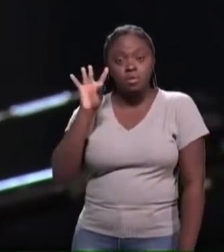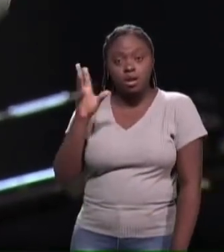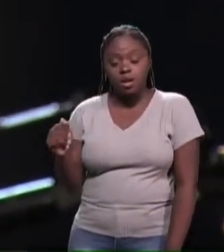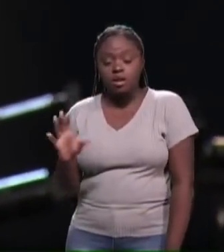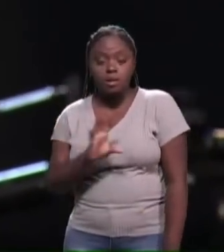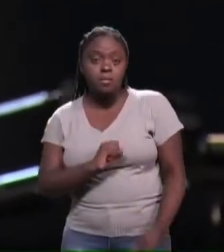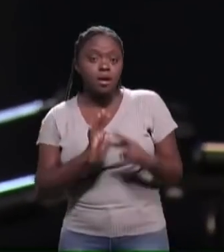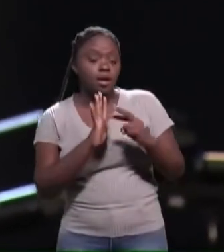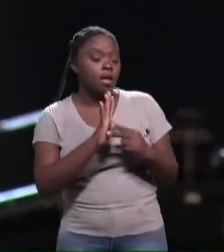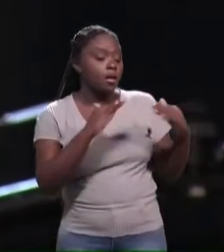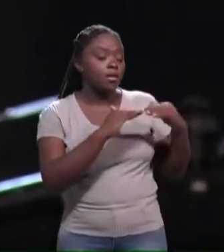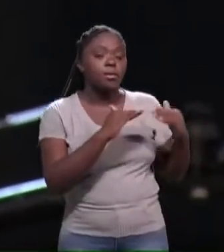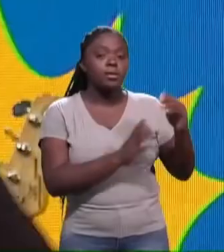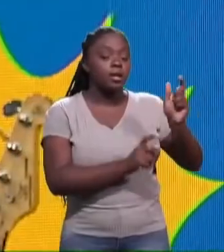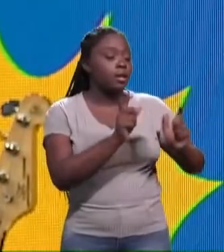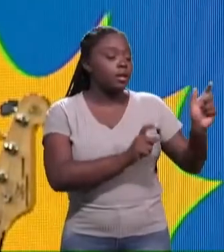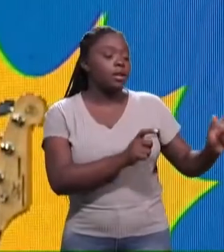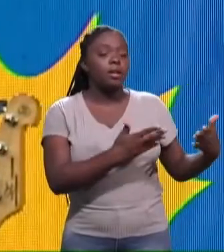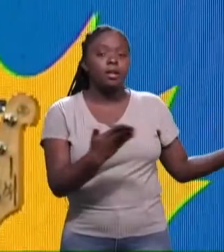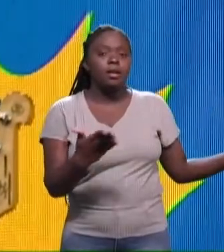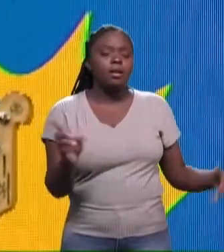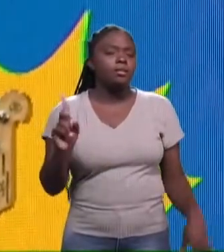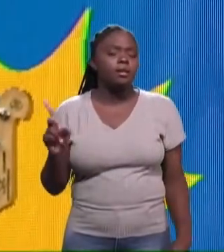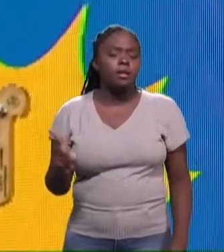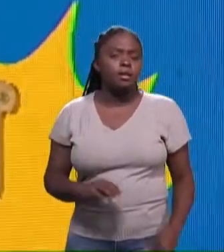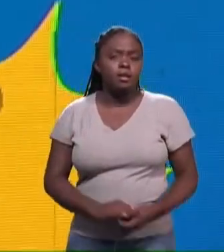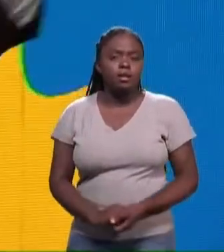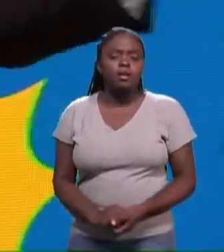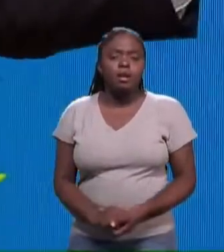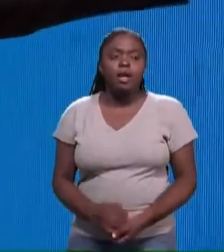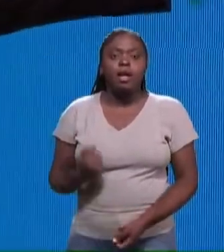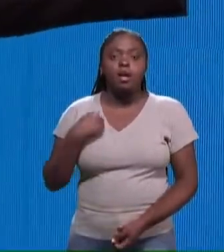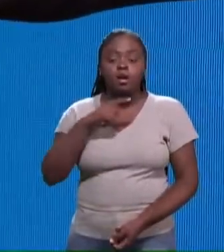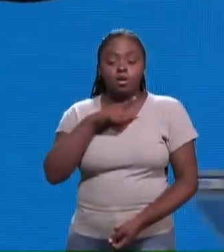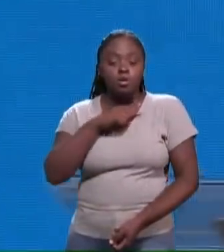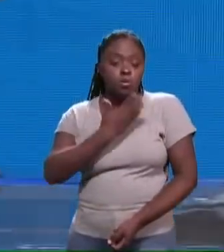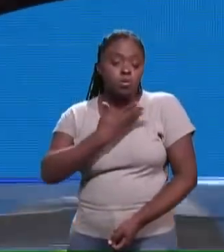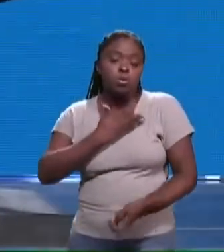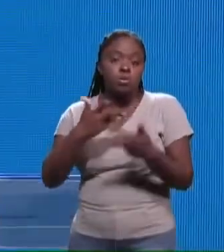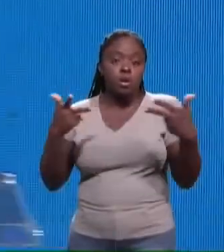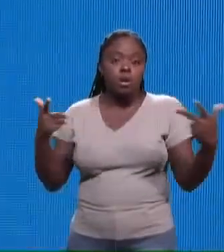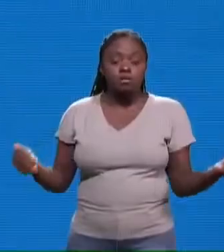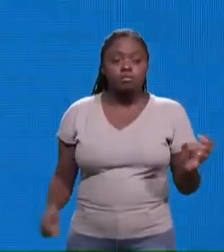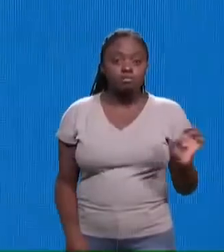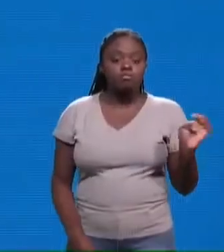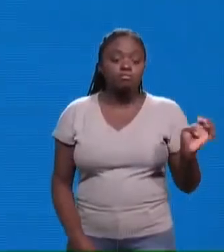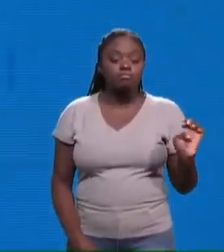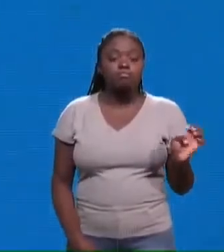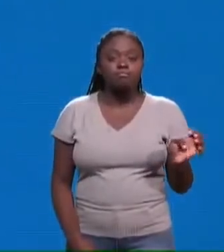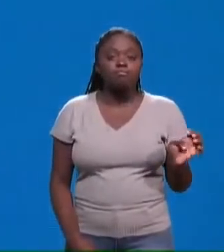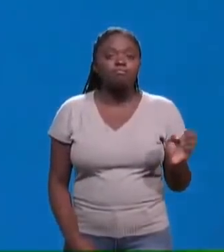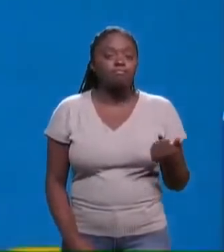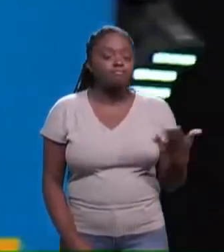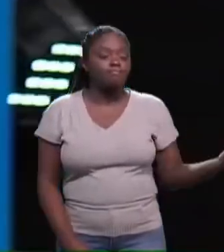com as babaquices que o povo faz. Não! Eu tenho um monte de amigos homossexuais que